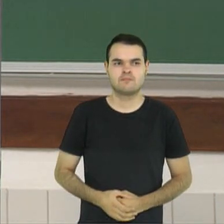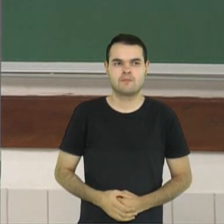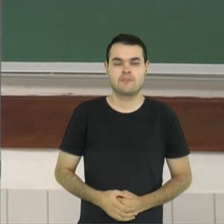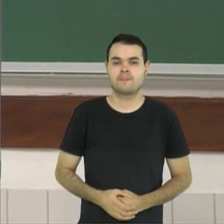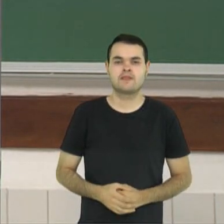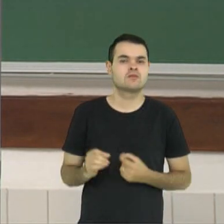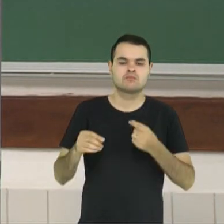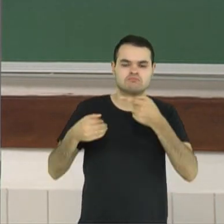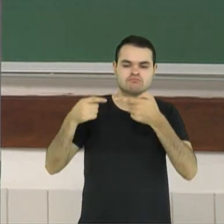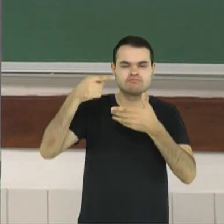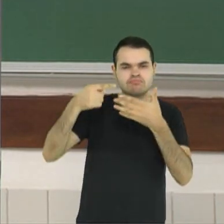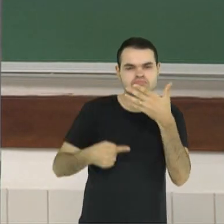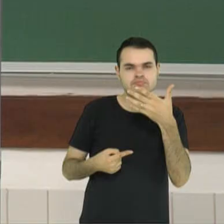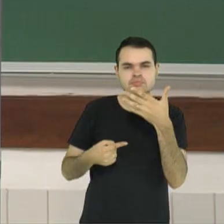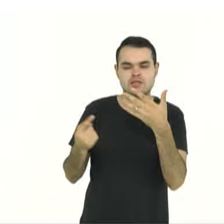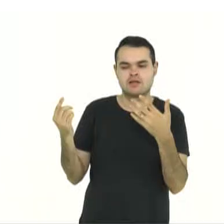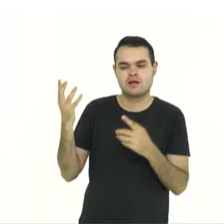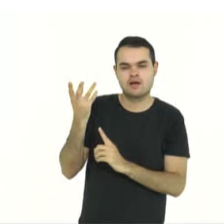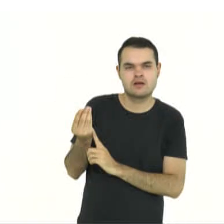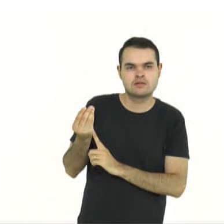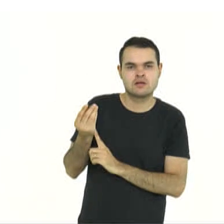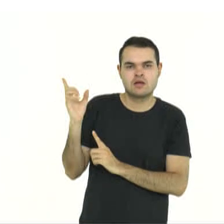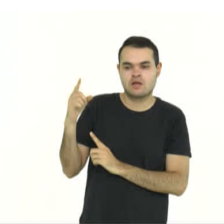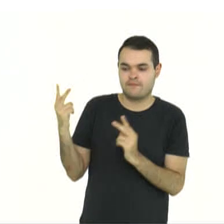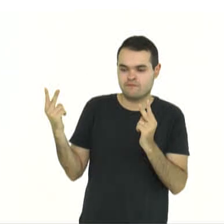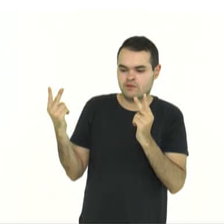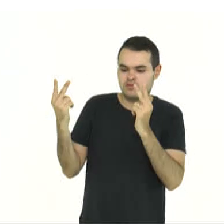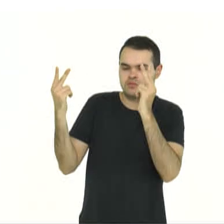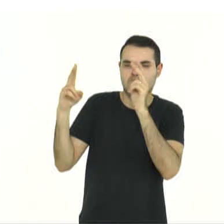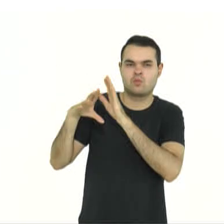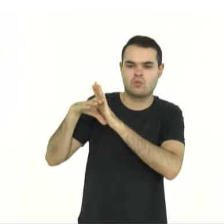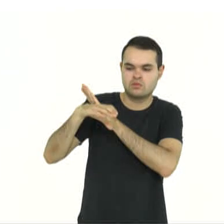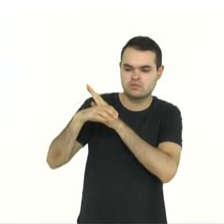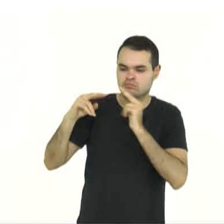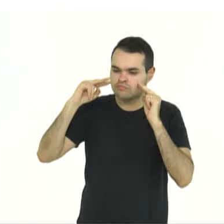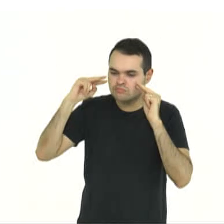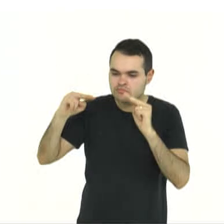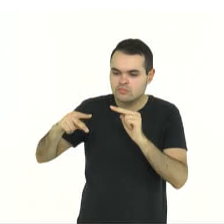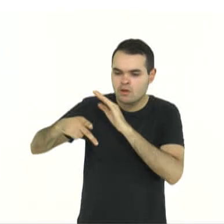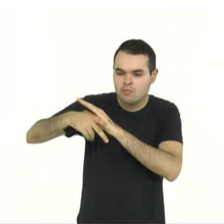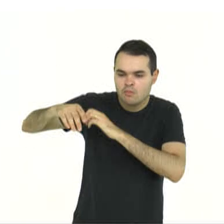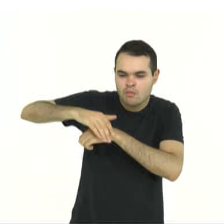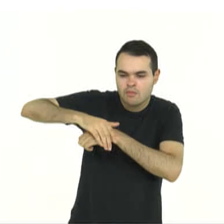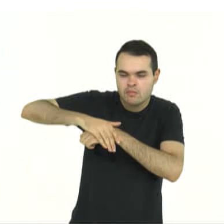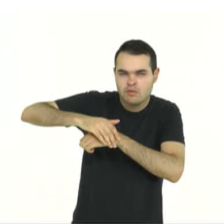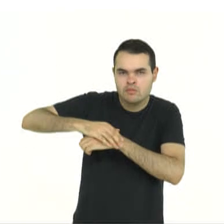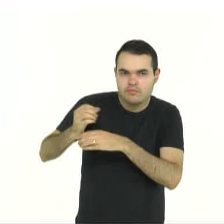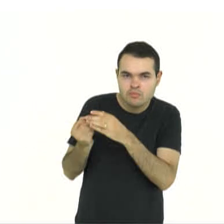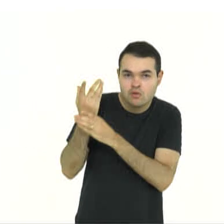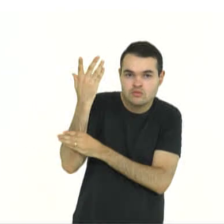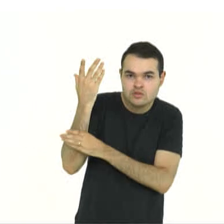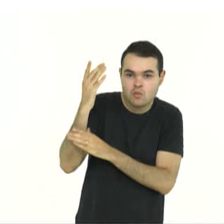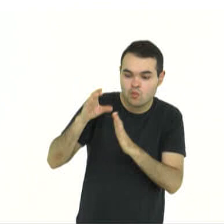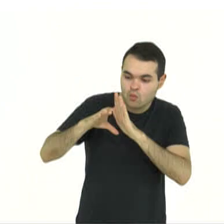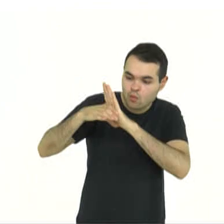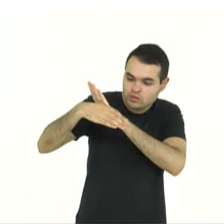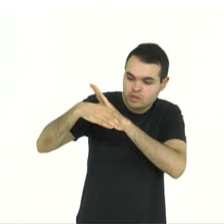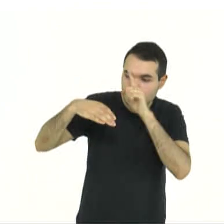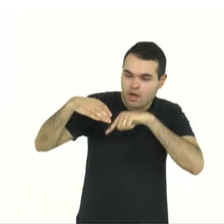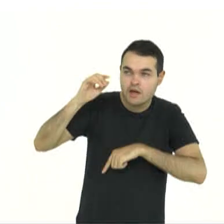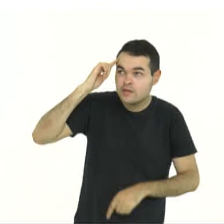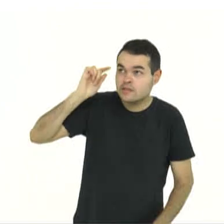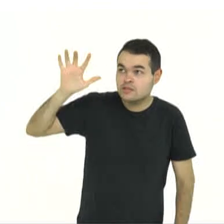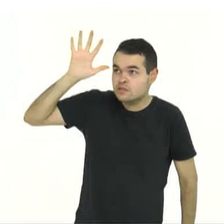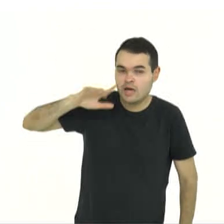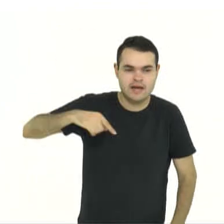E quais são os princípios dessa arte? Valorização do conceito, visão tem prioridade da produção, ou seja, conceito, ideia. Eu não